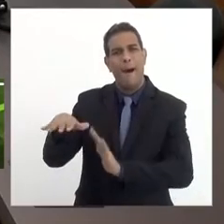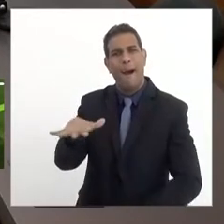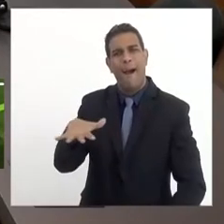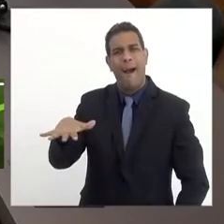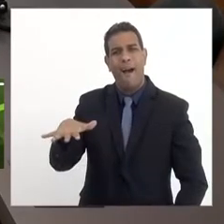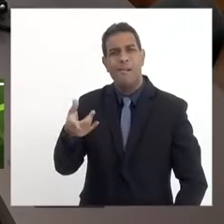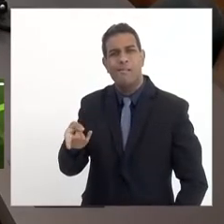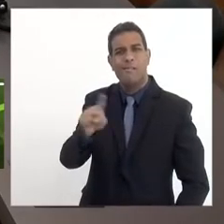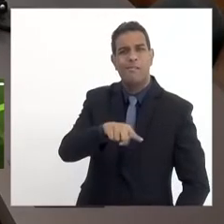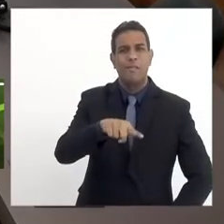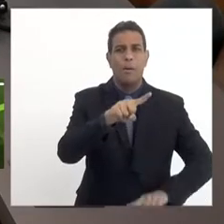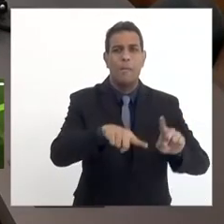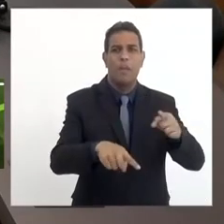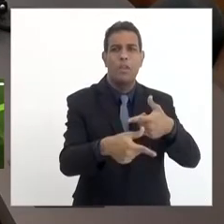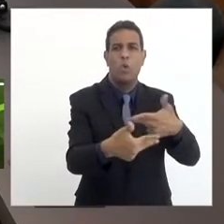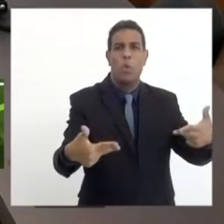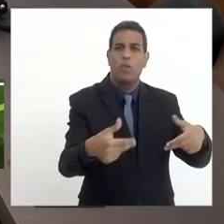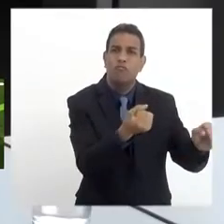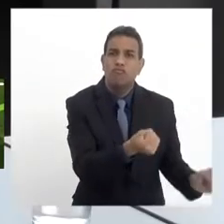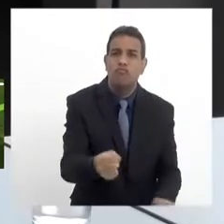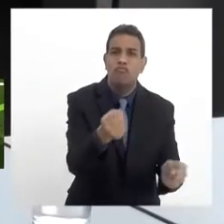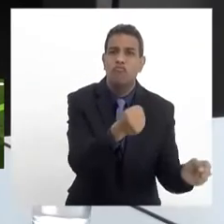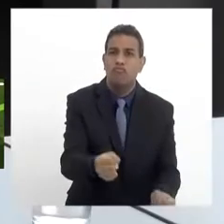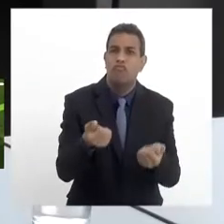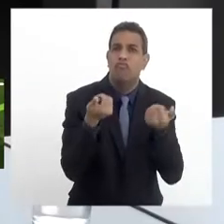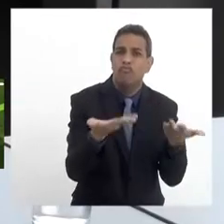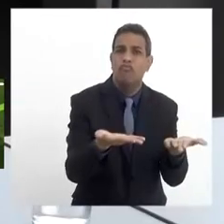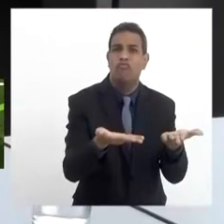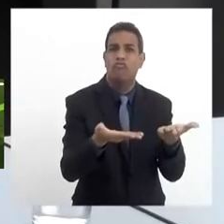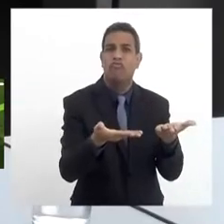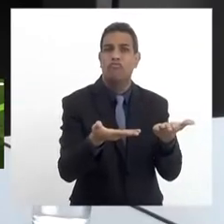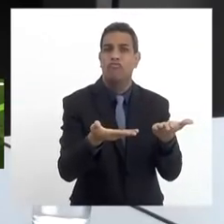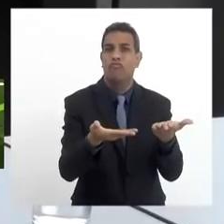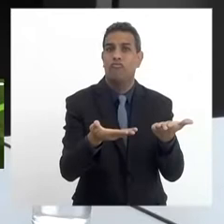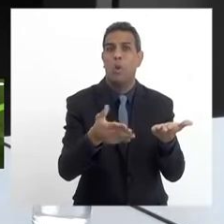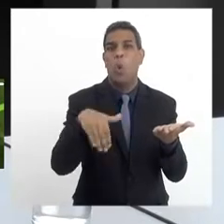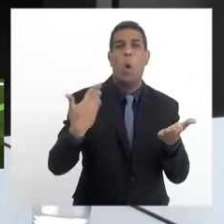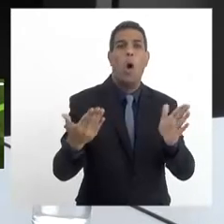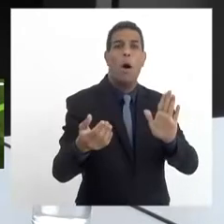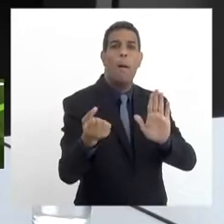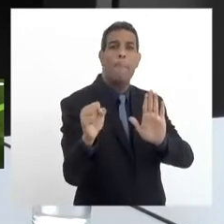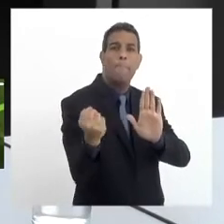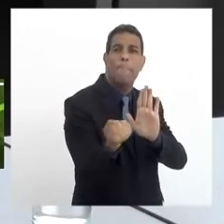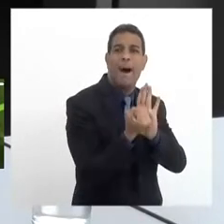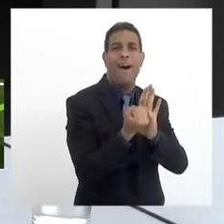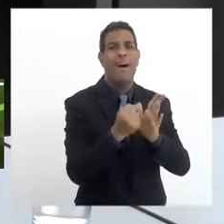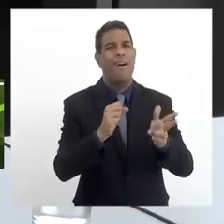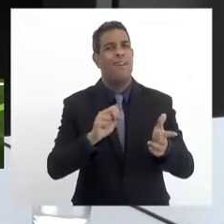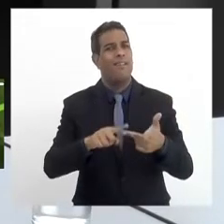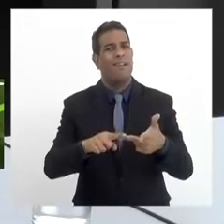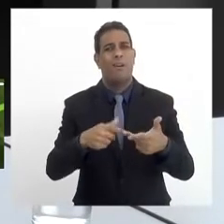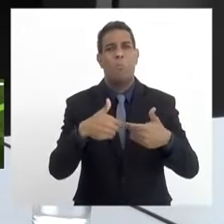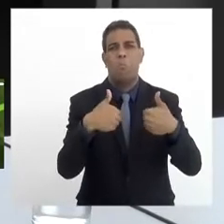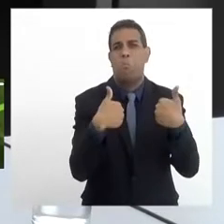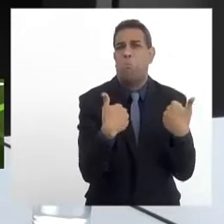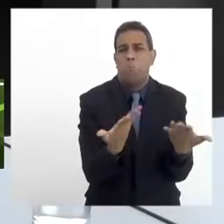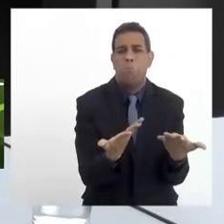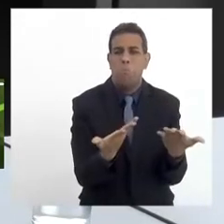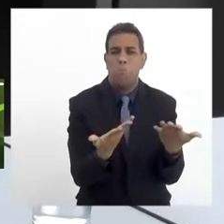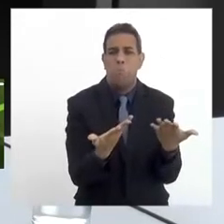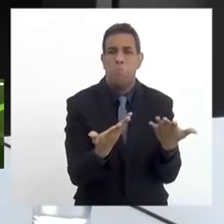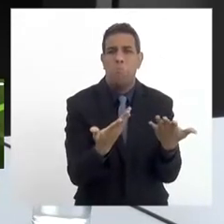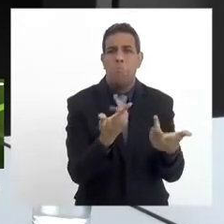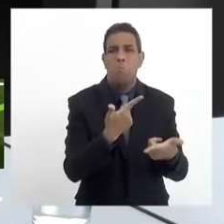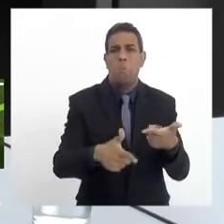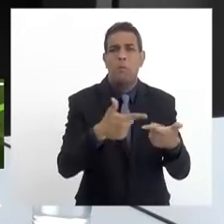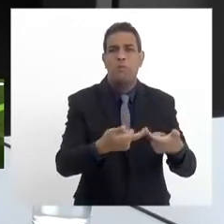produto biodegradável, é um padrão, é biodegradável. Agora, se a marca é pinho, pinho-sol, não sei o que, é o